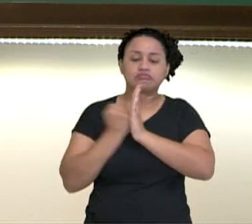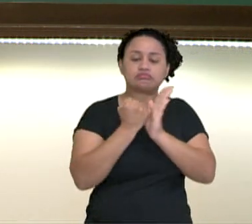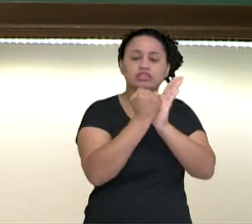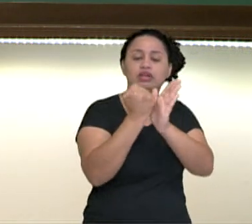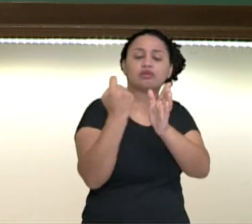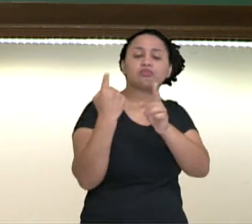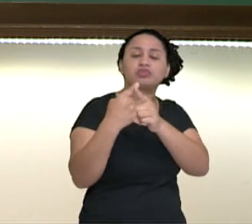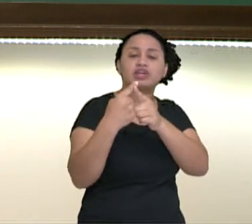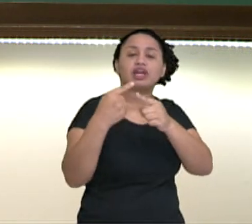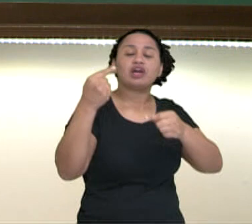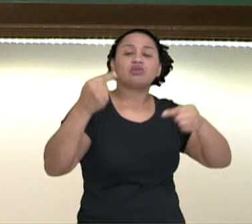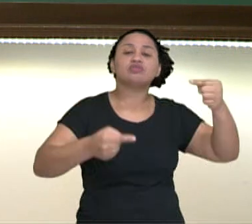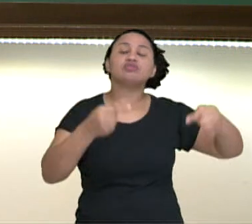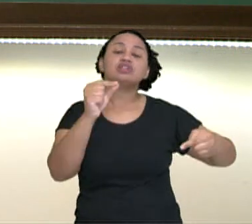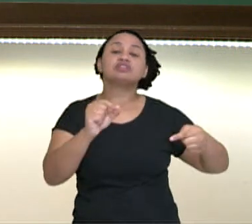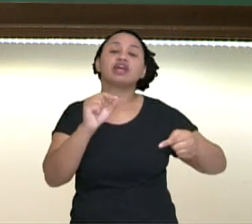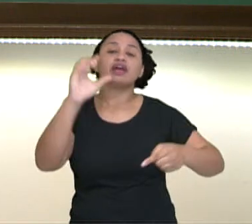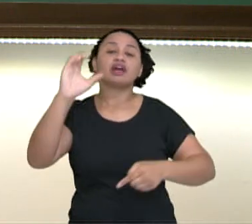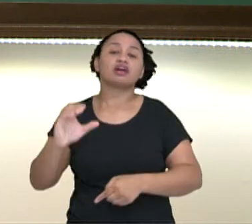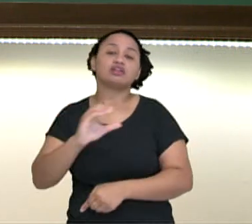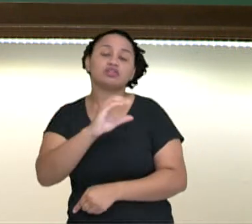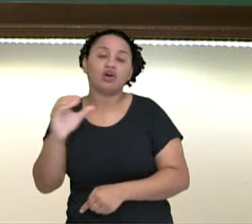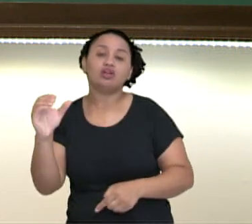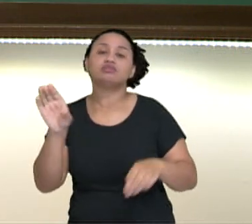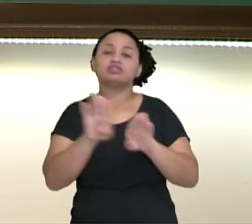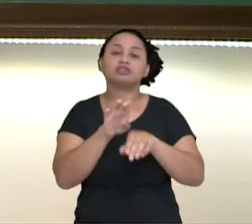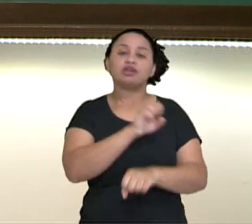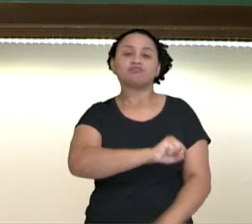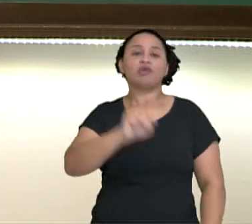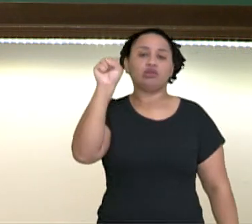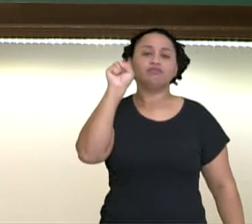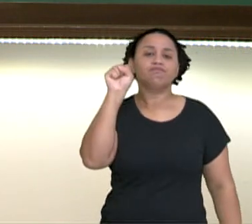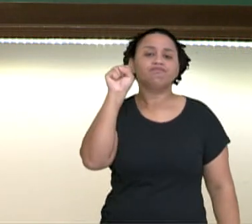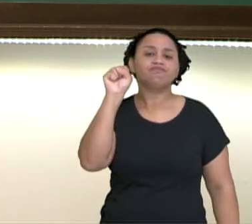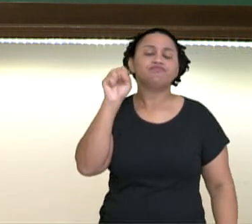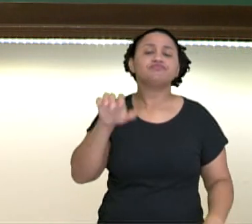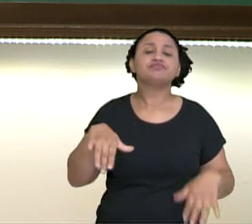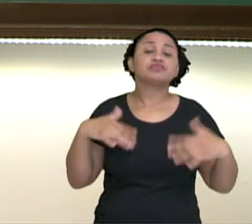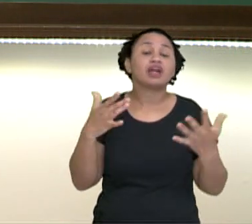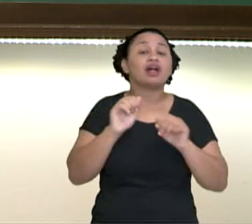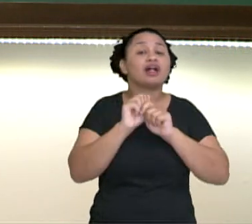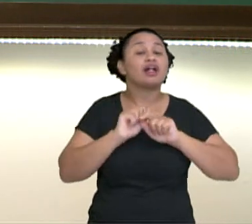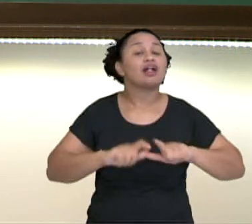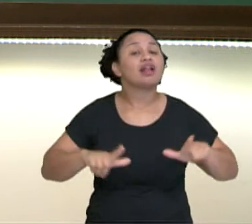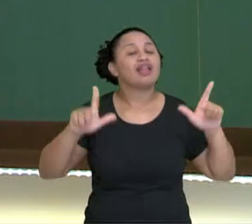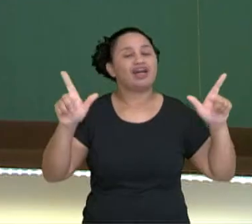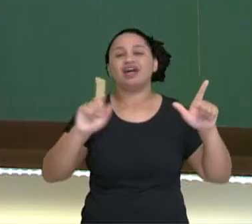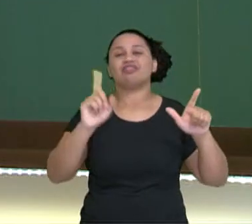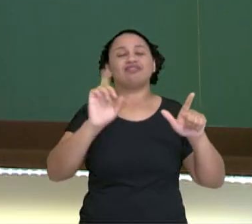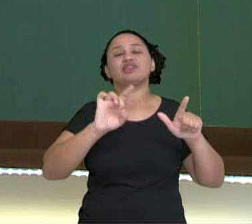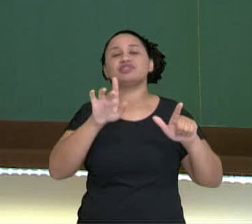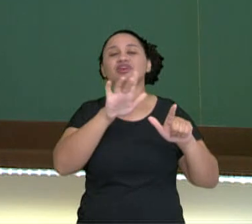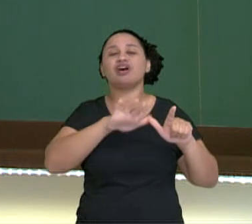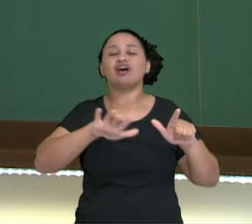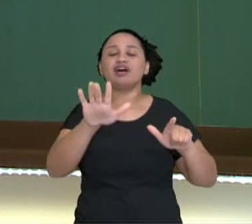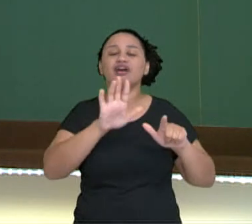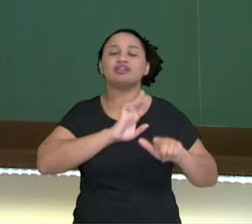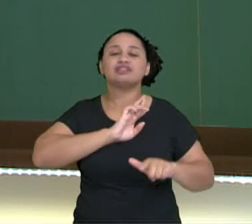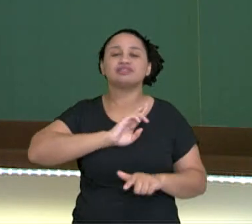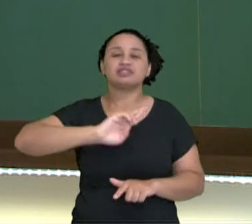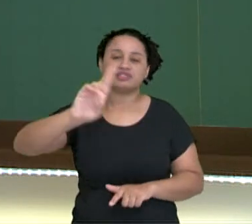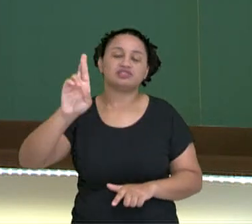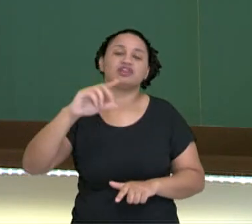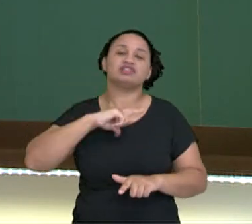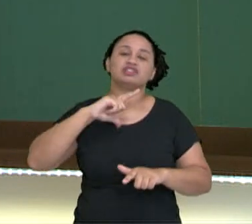conflitos entre católicos e protestantes. É claro que eles vão além desses motivos religiosos, existia um movimento